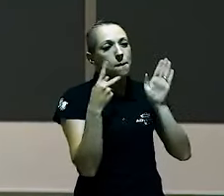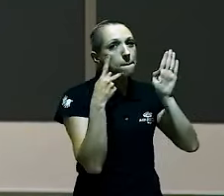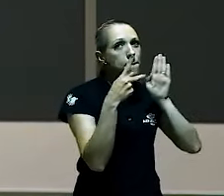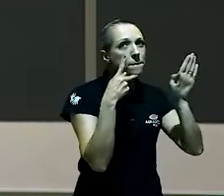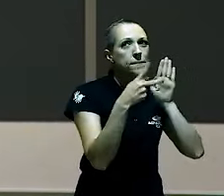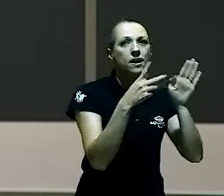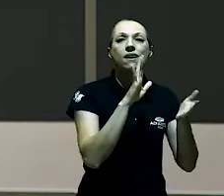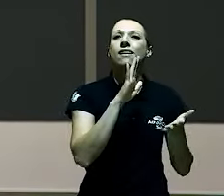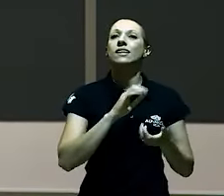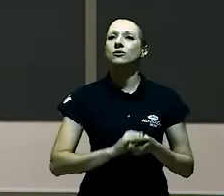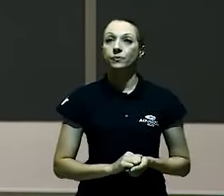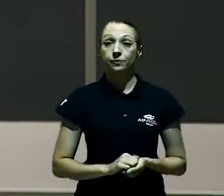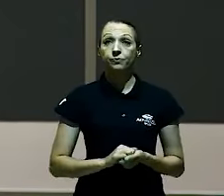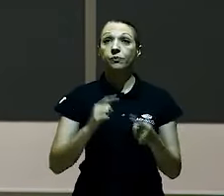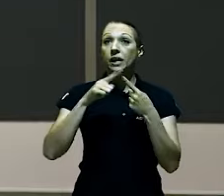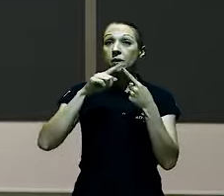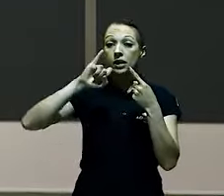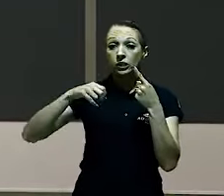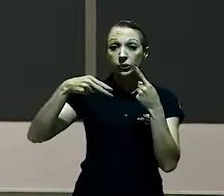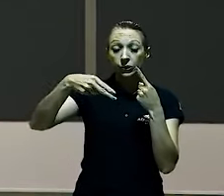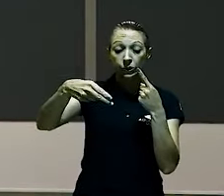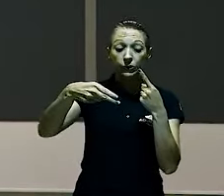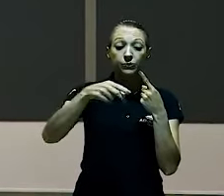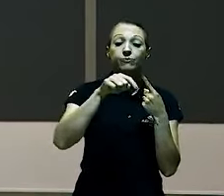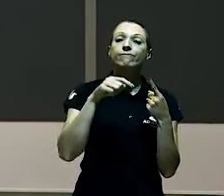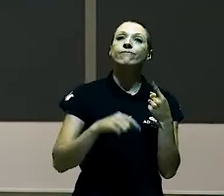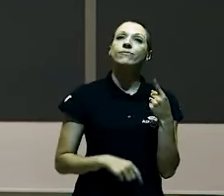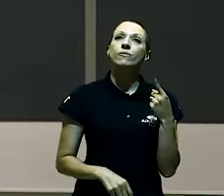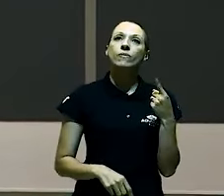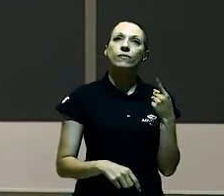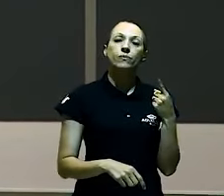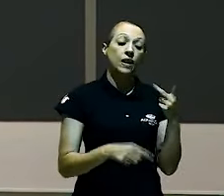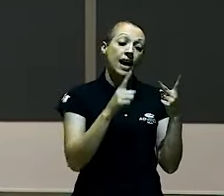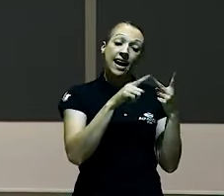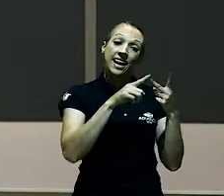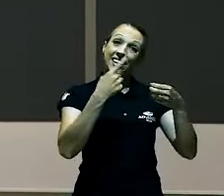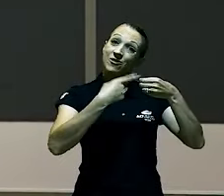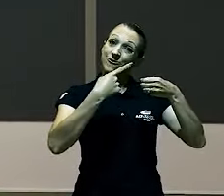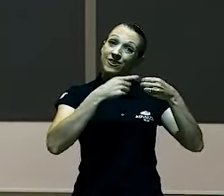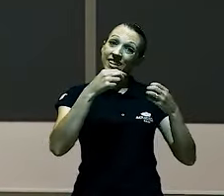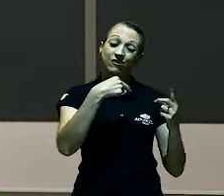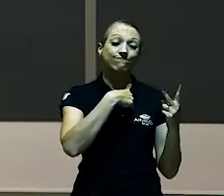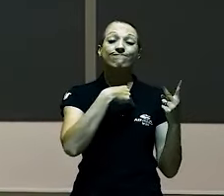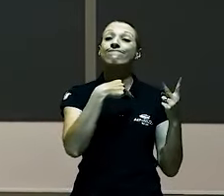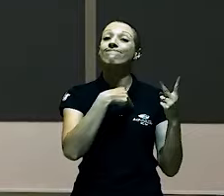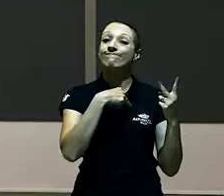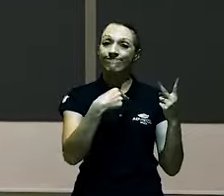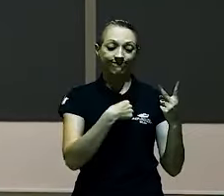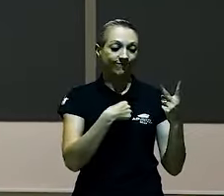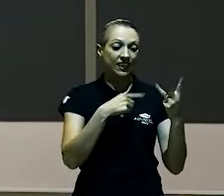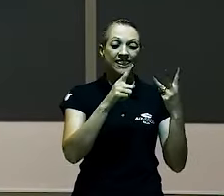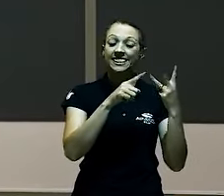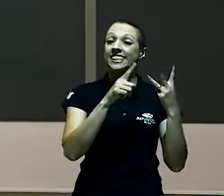primeiro é Jonas, o profeta. O segundo é a cidade, o campo missionário que Deus tem para ele. E o terceiro elemento da narrativa é